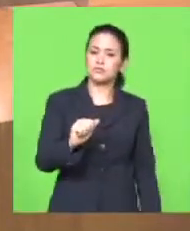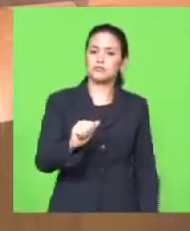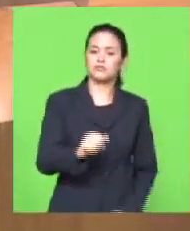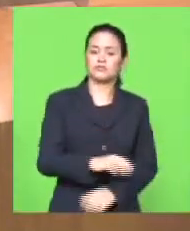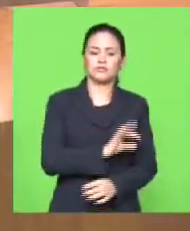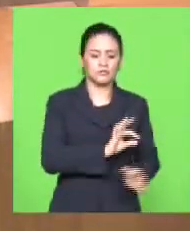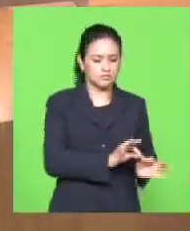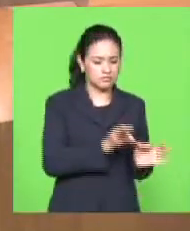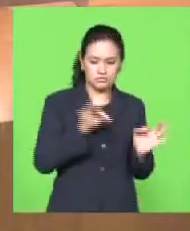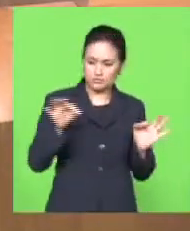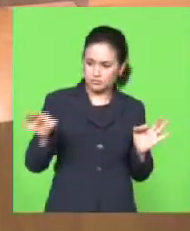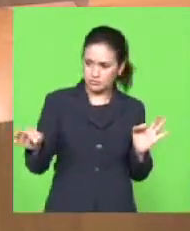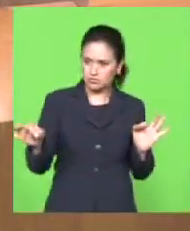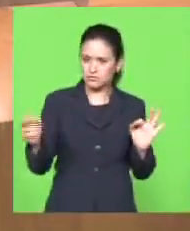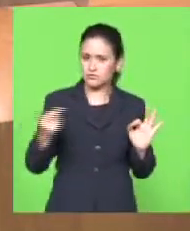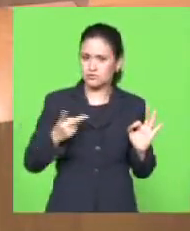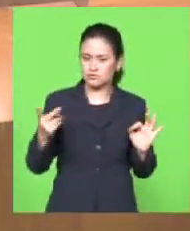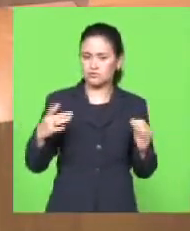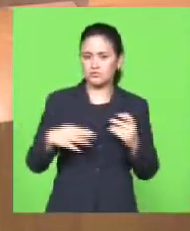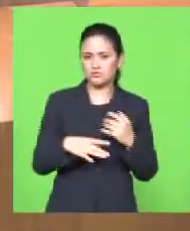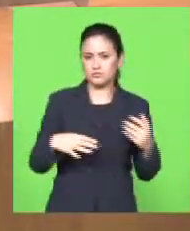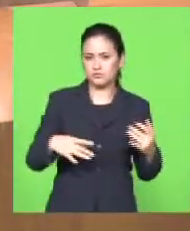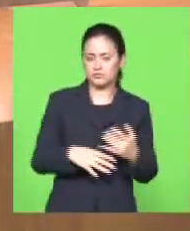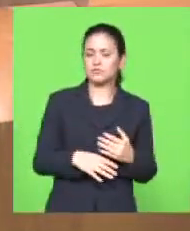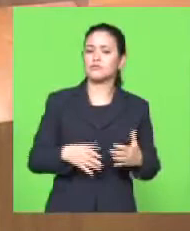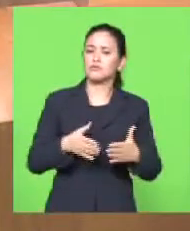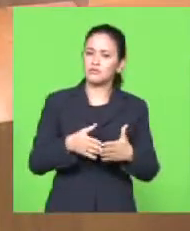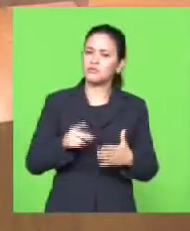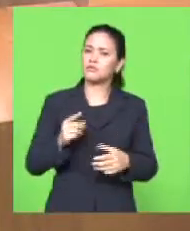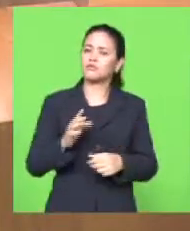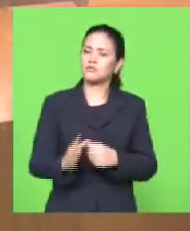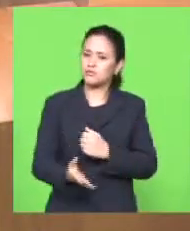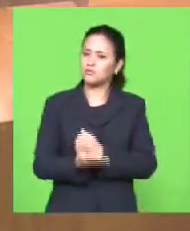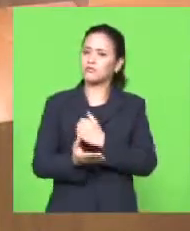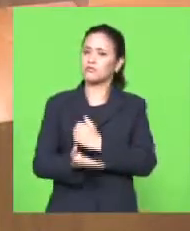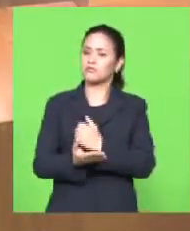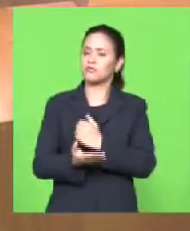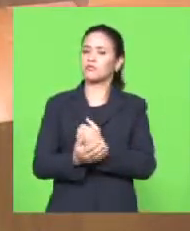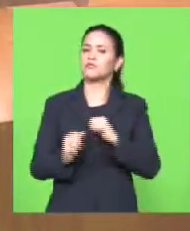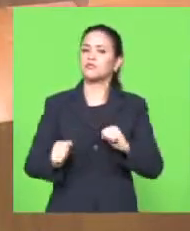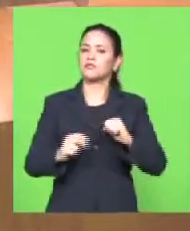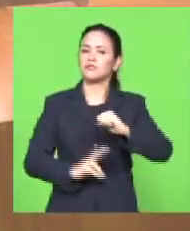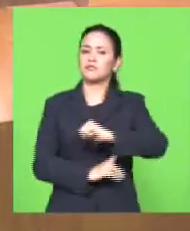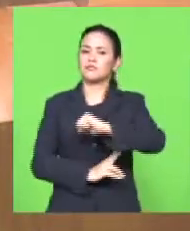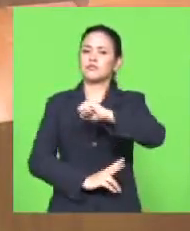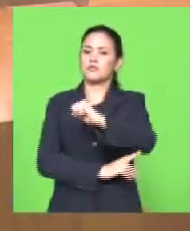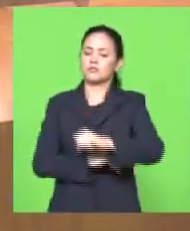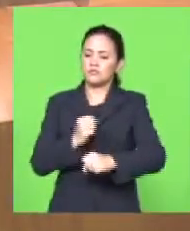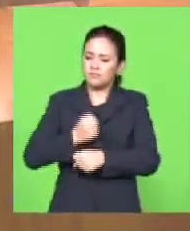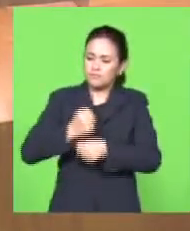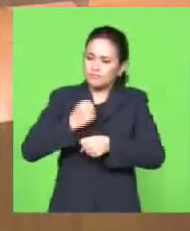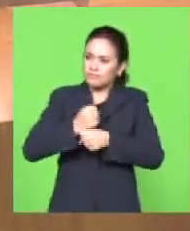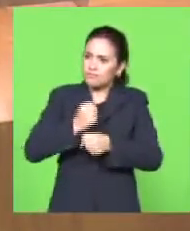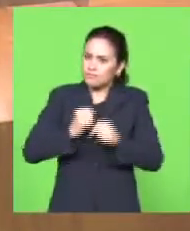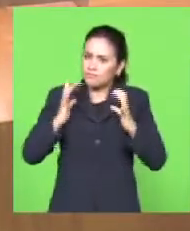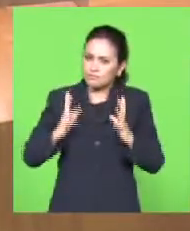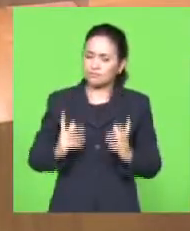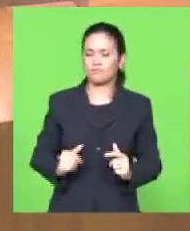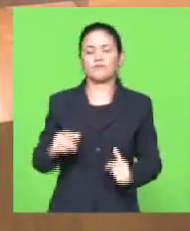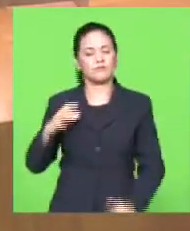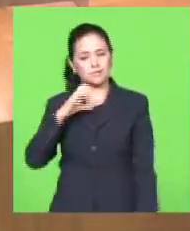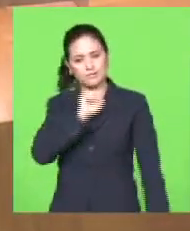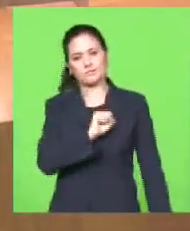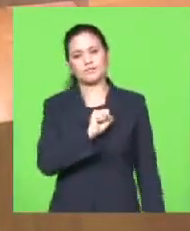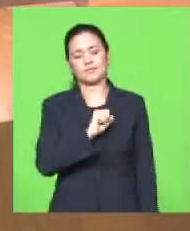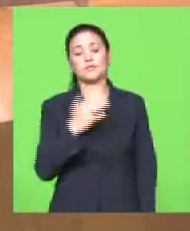queria que Vossa Excelência colaborasse para que nós pudéssemos levantar o mais rápido possível aquela ponte. Eu coloquei, através de